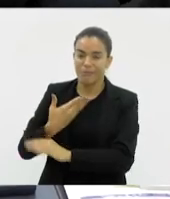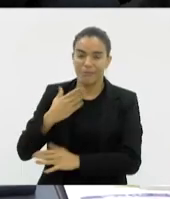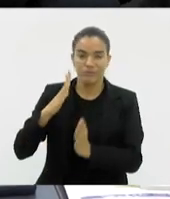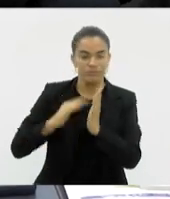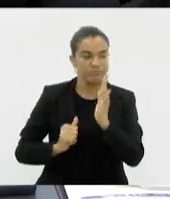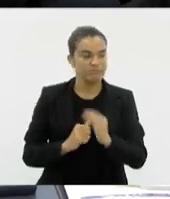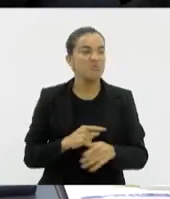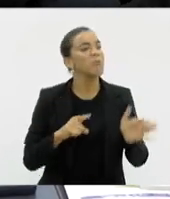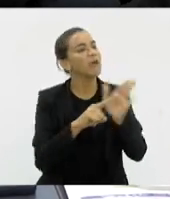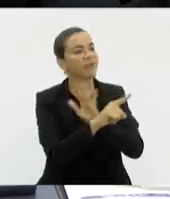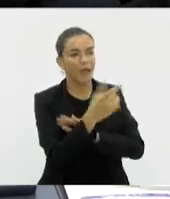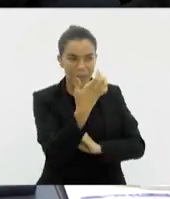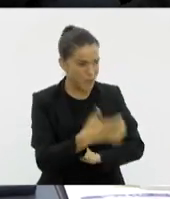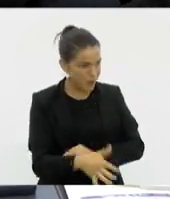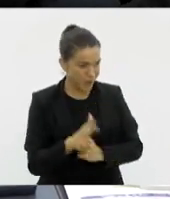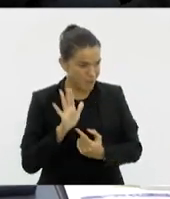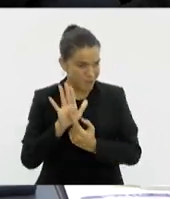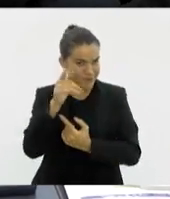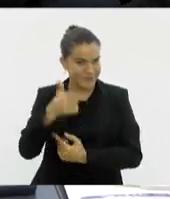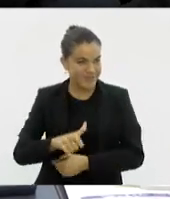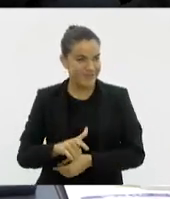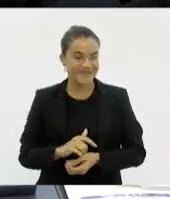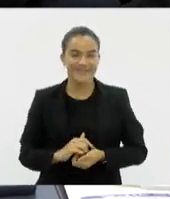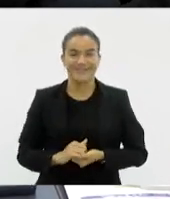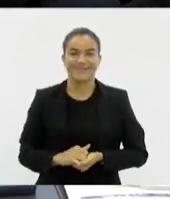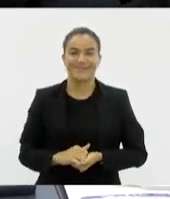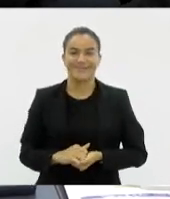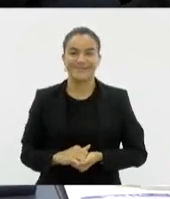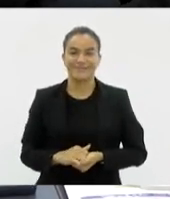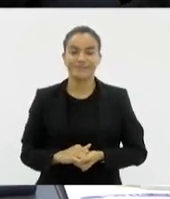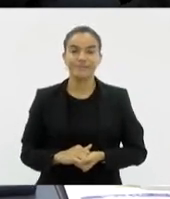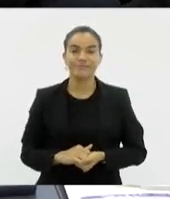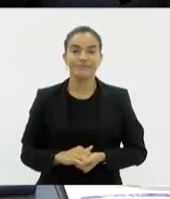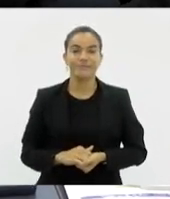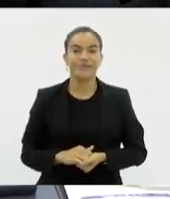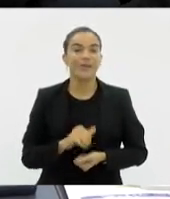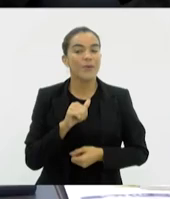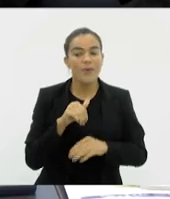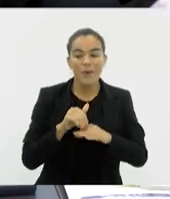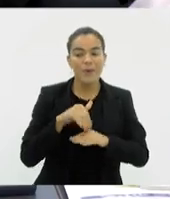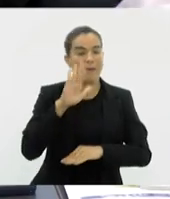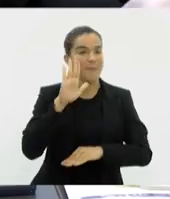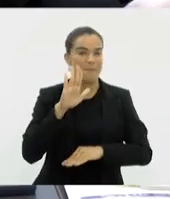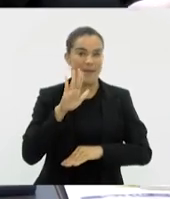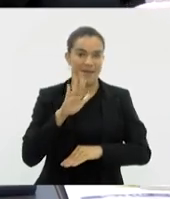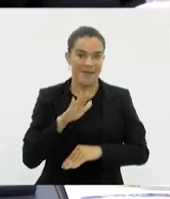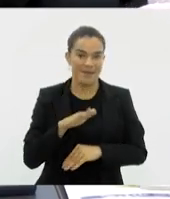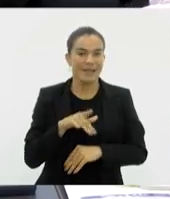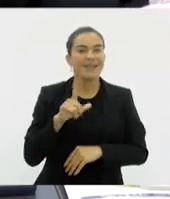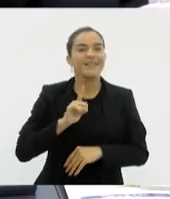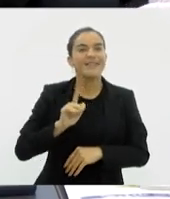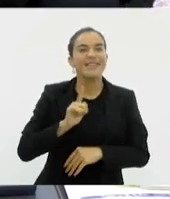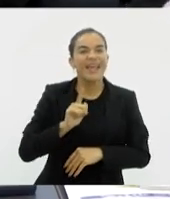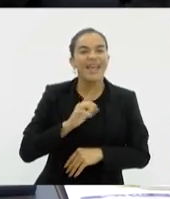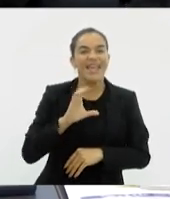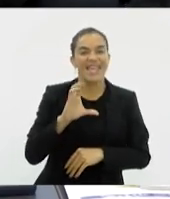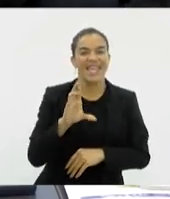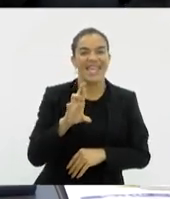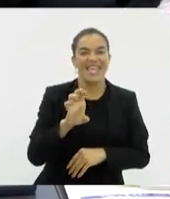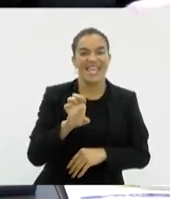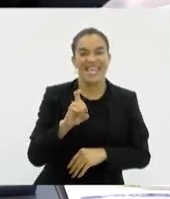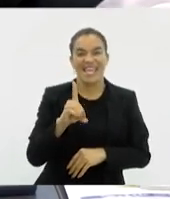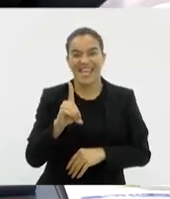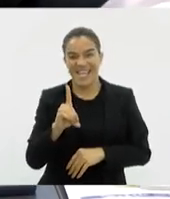perguntar ao autor se ele não quer representar isso, pô. Porque bem, o que mais acontece... Mais, né? Acontece. Tem um tal de crédito-sexta,